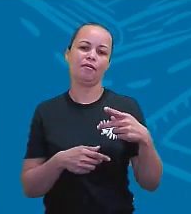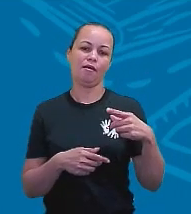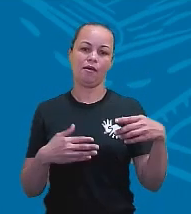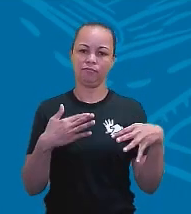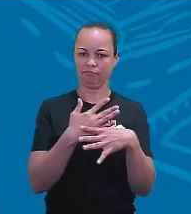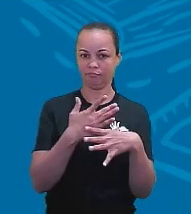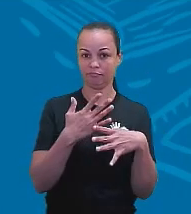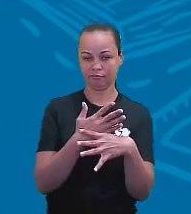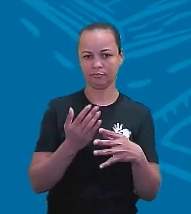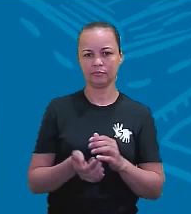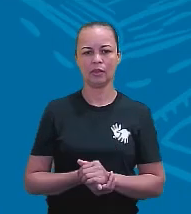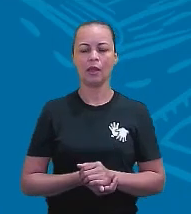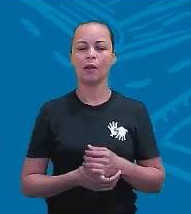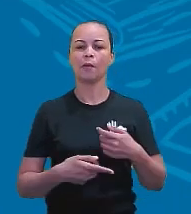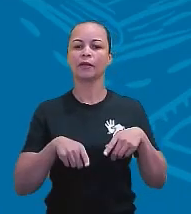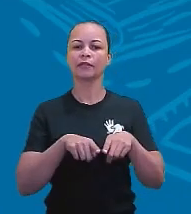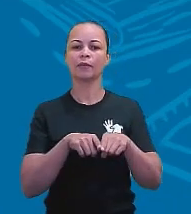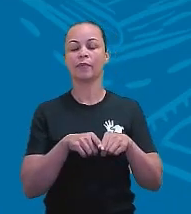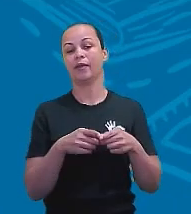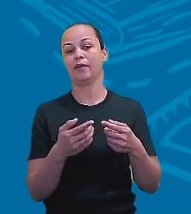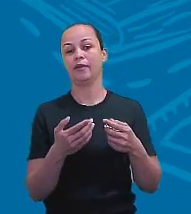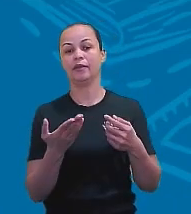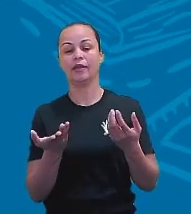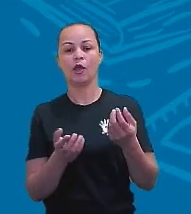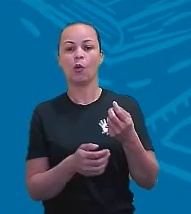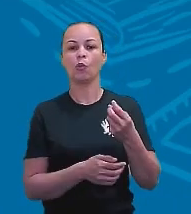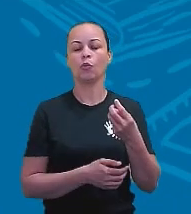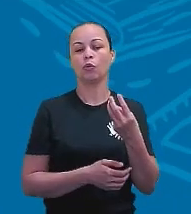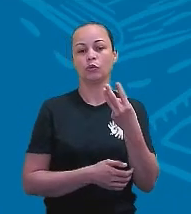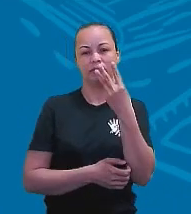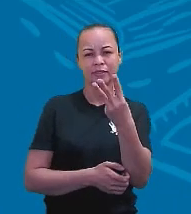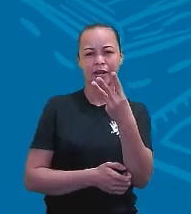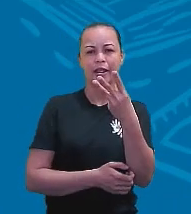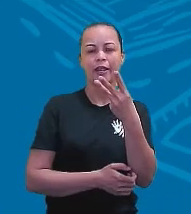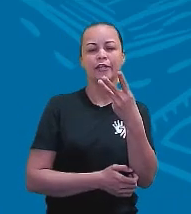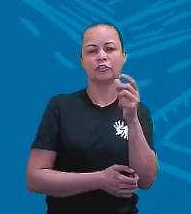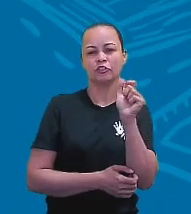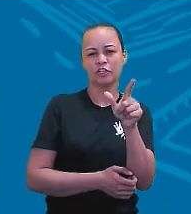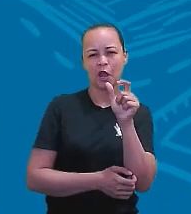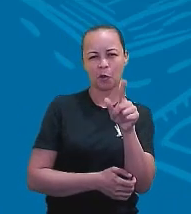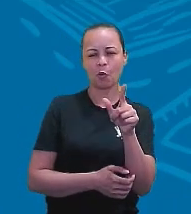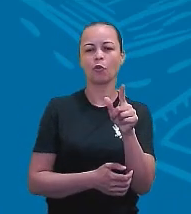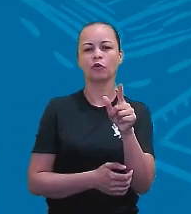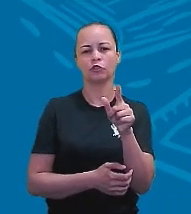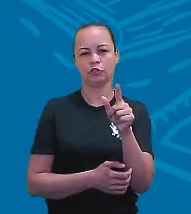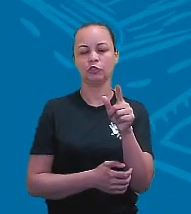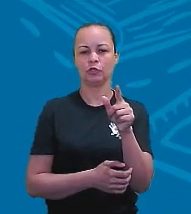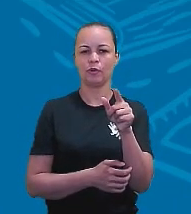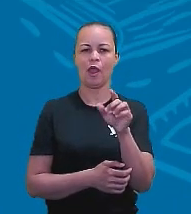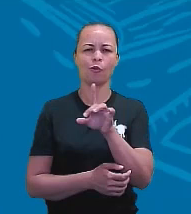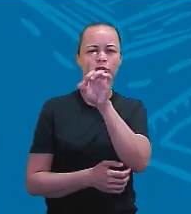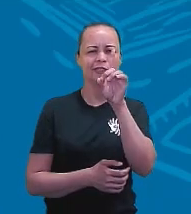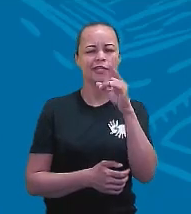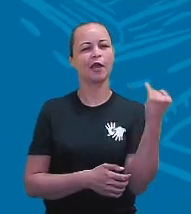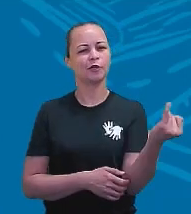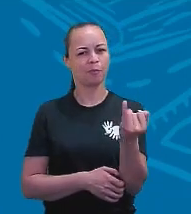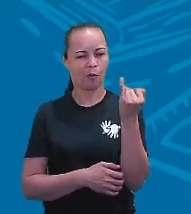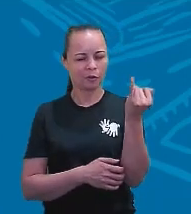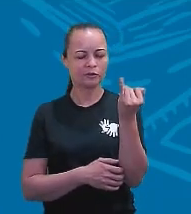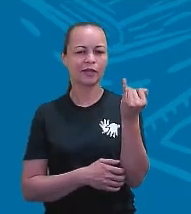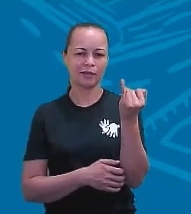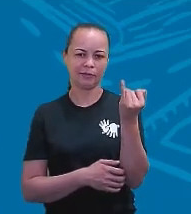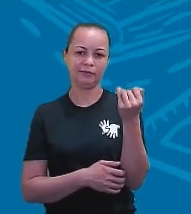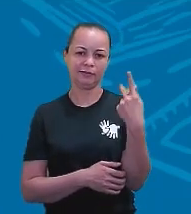porque o 3 de agosto é só uma das datas que nós temos super importantes em nossa cidade, mas a gente tem também